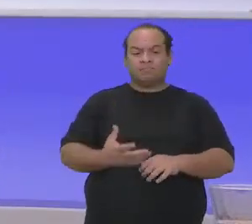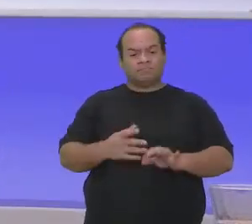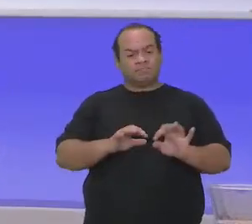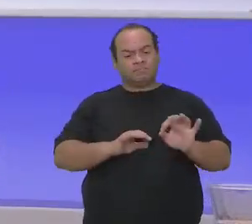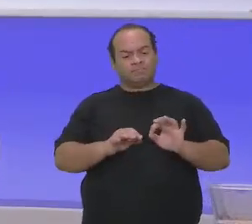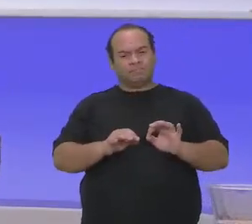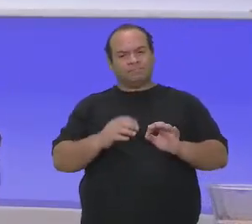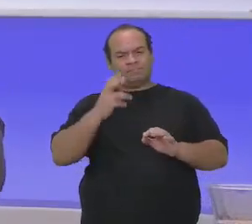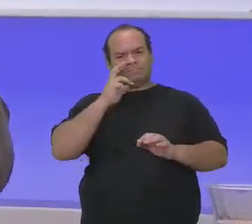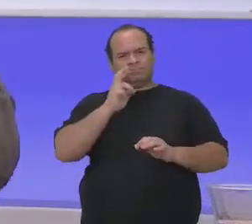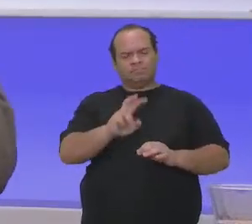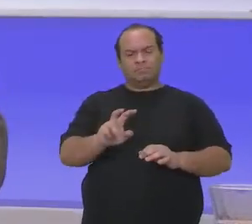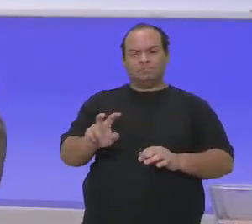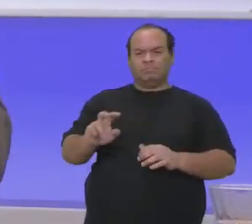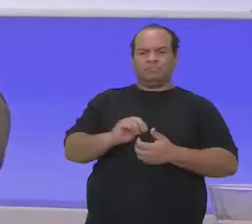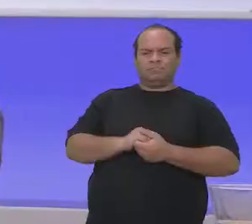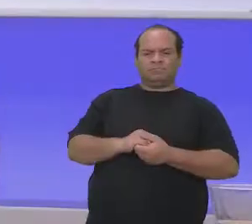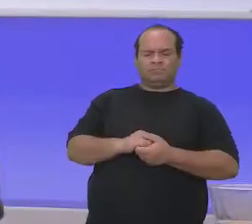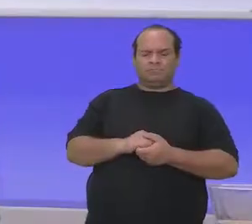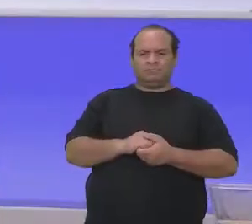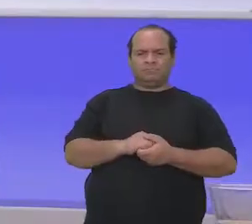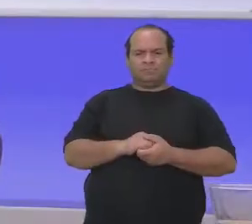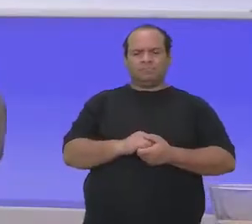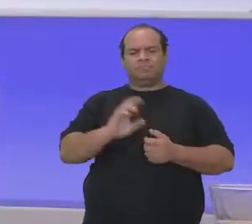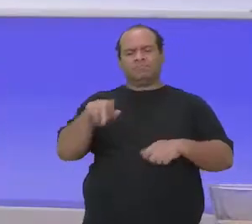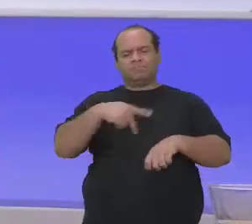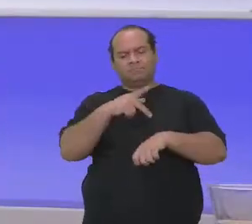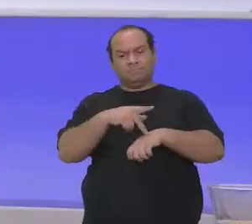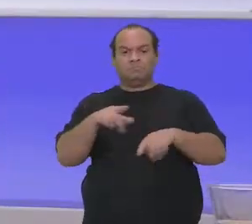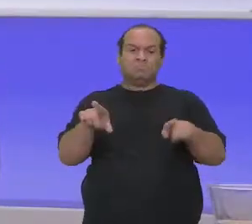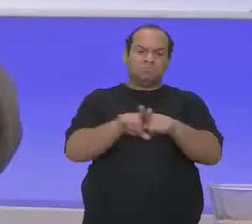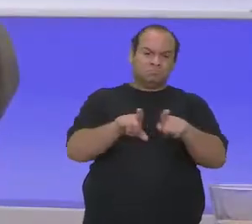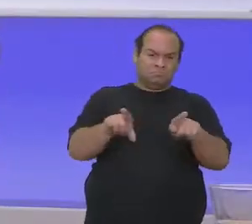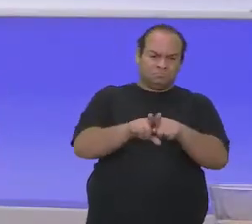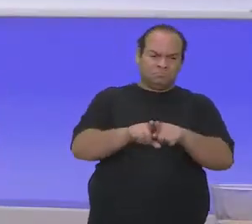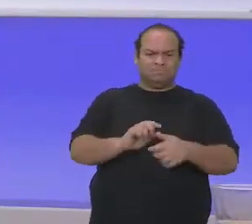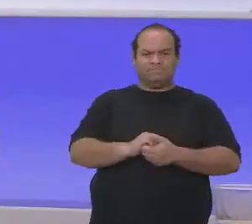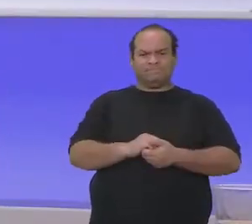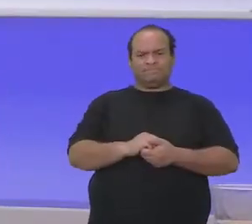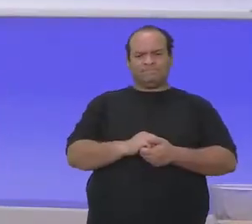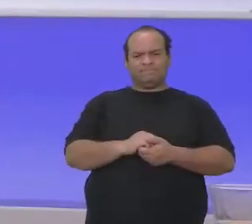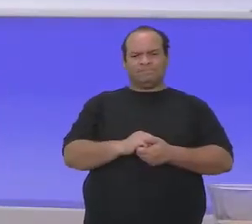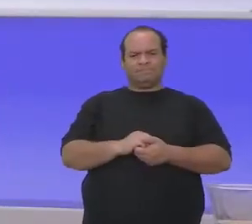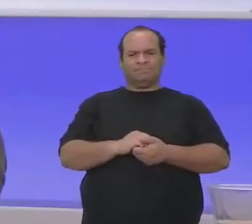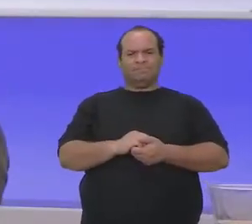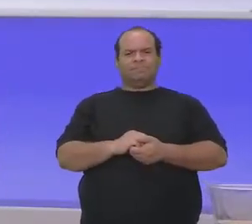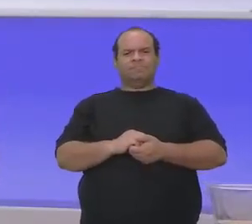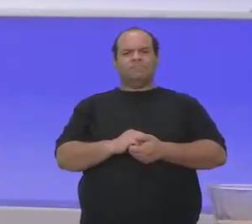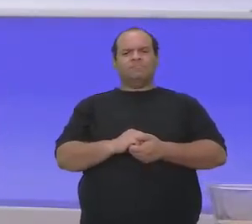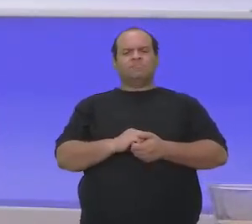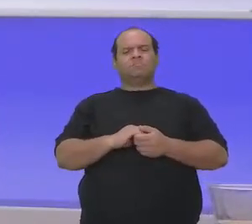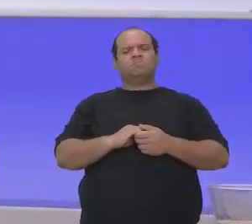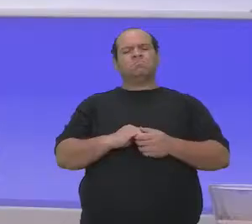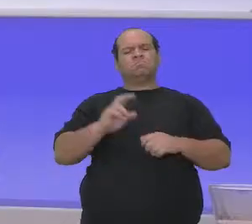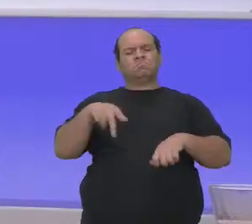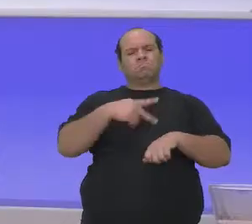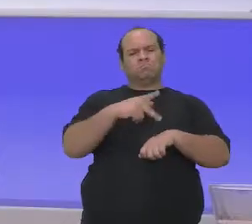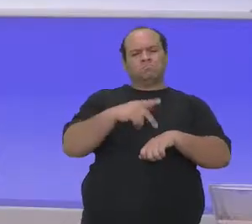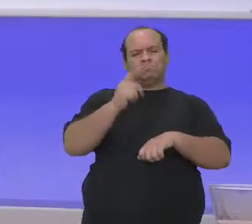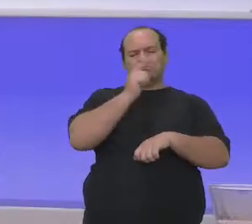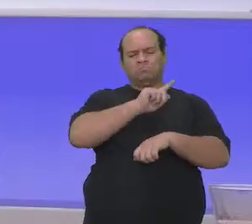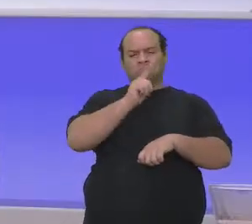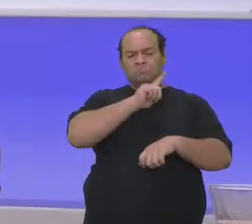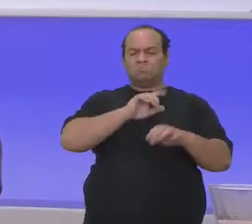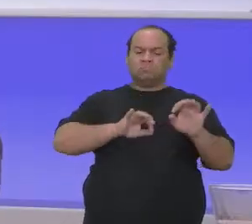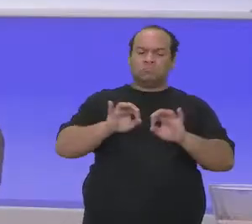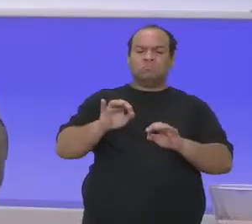para nós como país e como ação, como tipo, um país continental, e quais são as maneiras